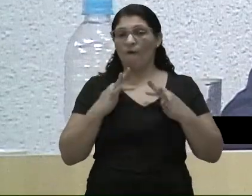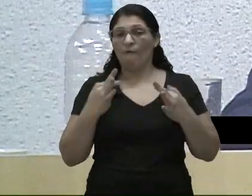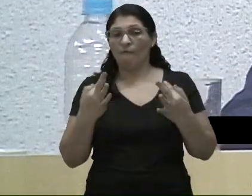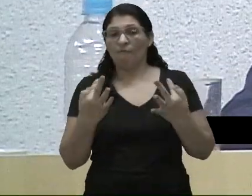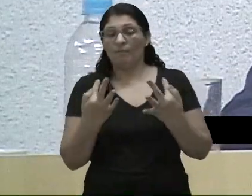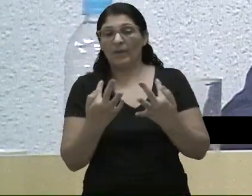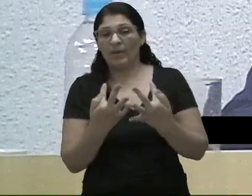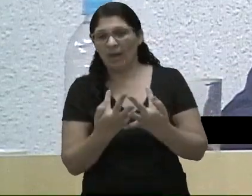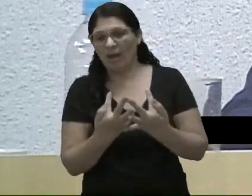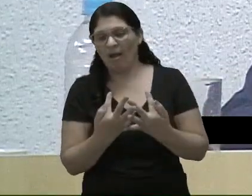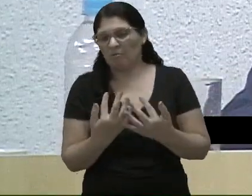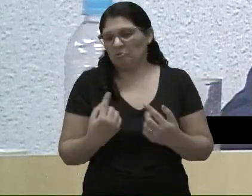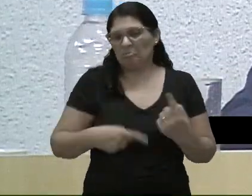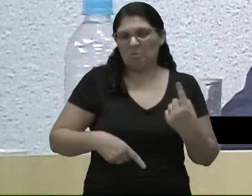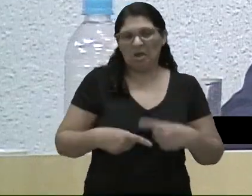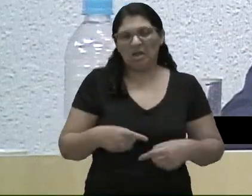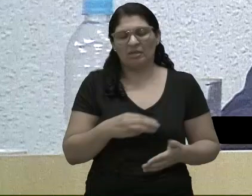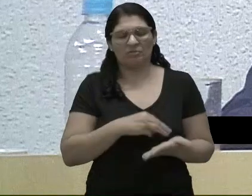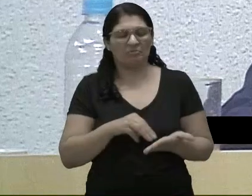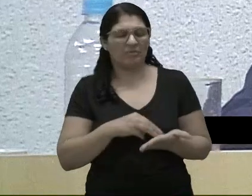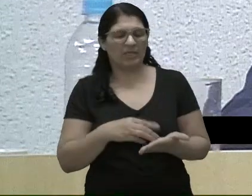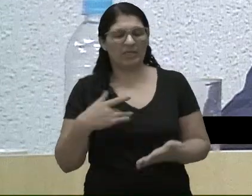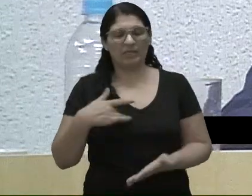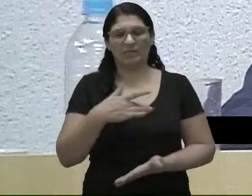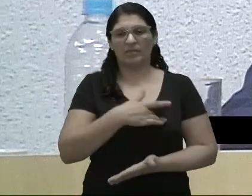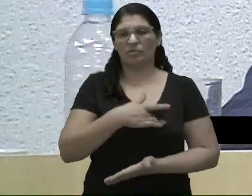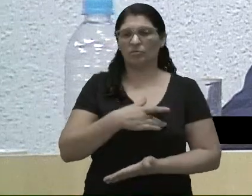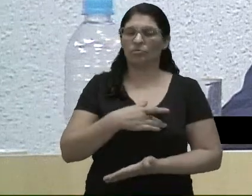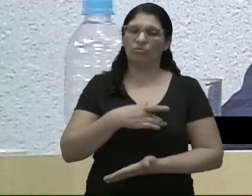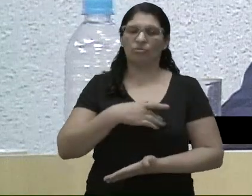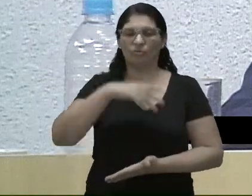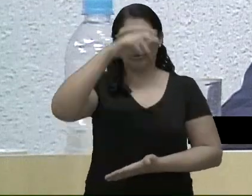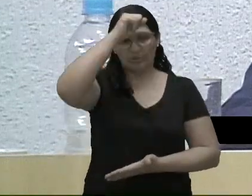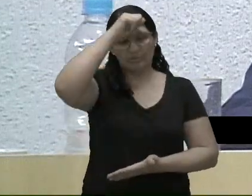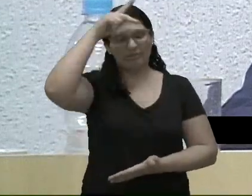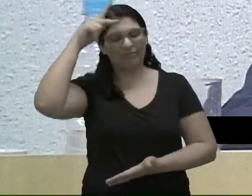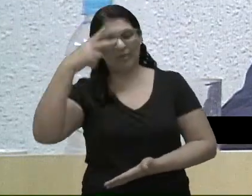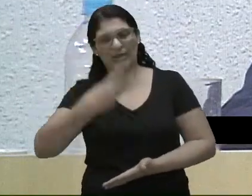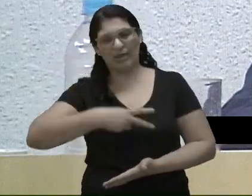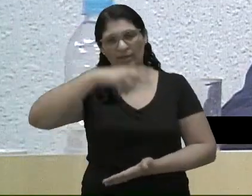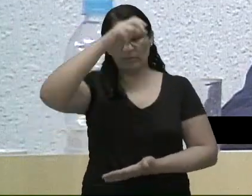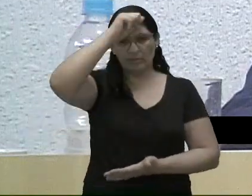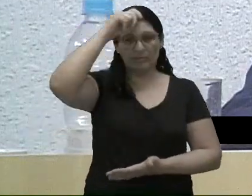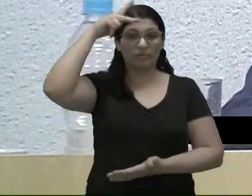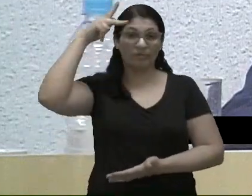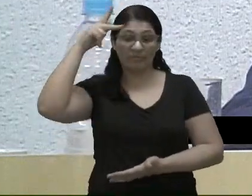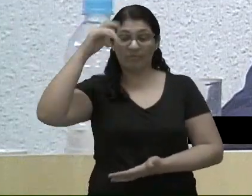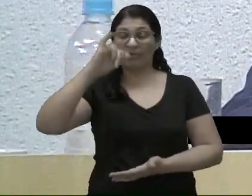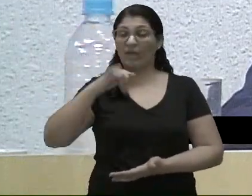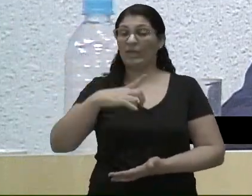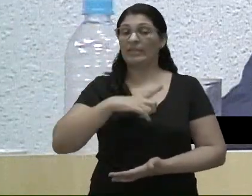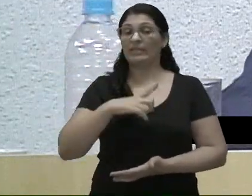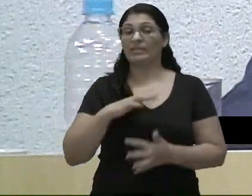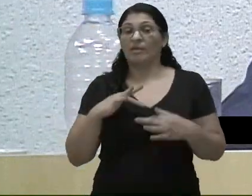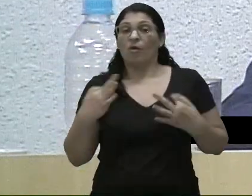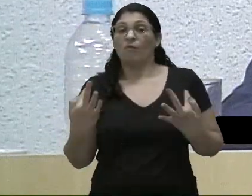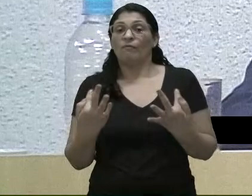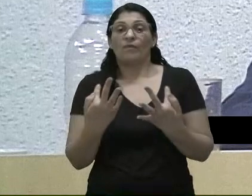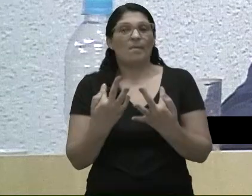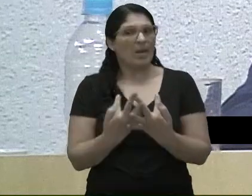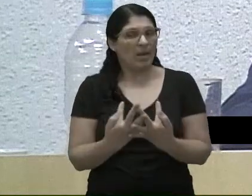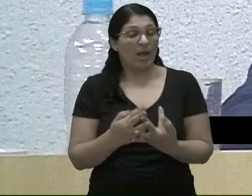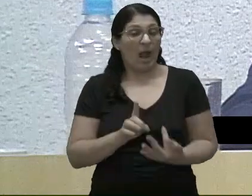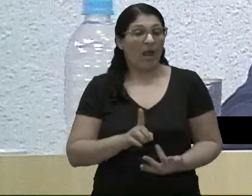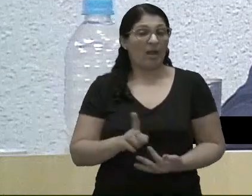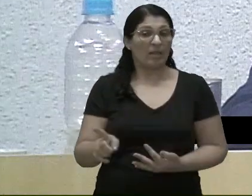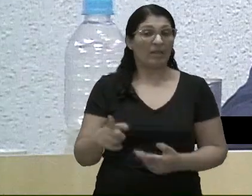agente político, ou seja, secretário de saúde, prefeito, vice-prefeito, se tem algum parente de alguém desses agentes políticos que trabalha numa dessas